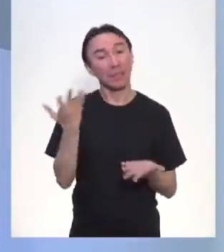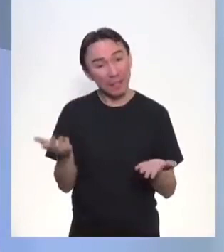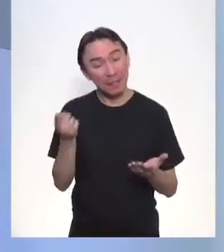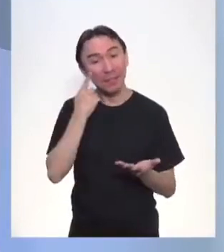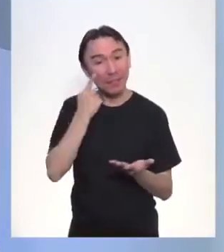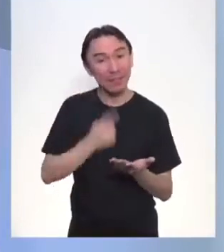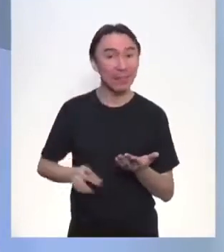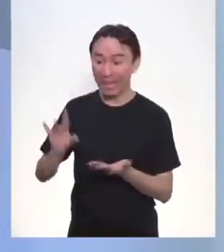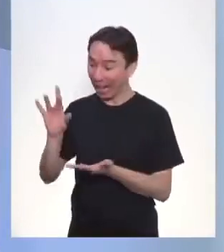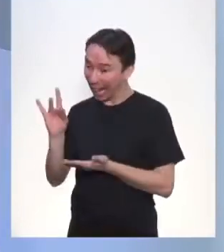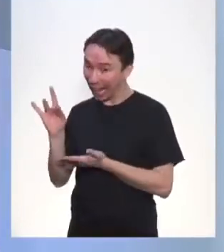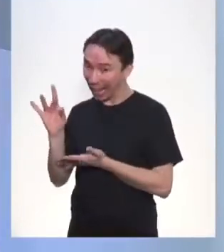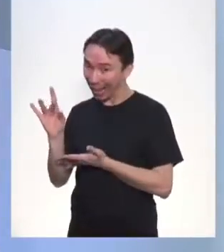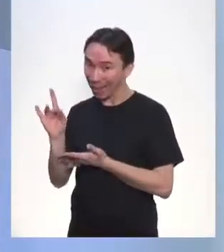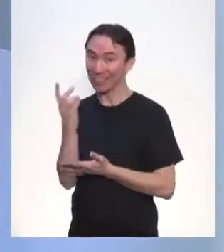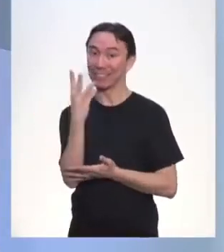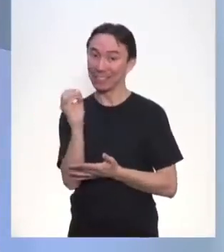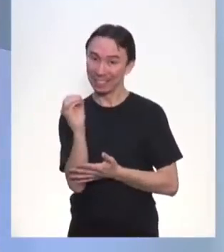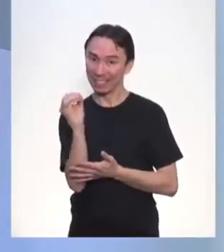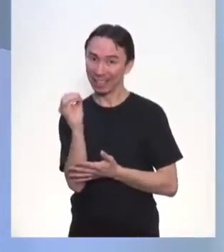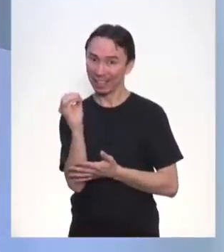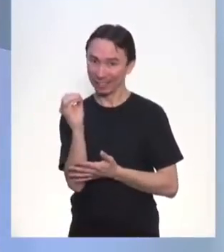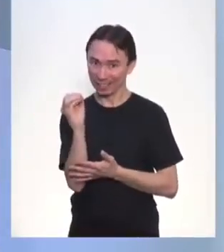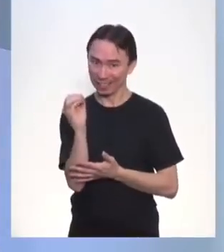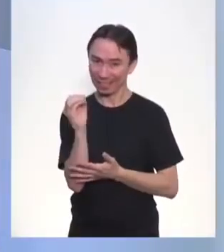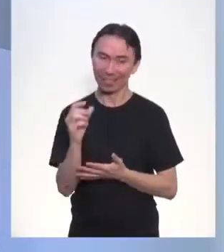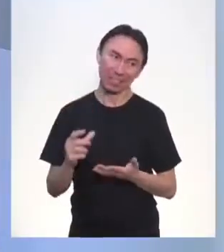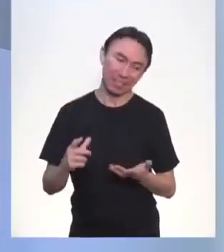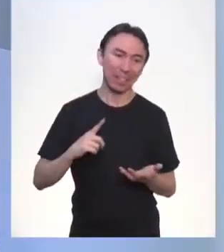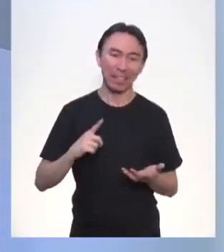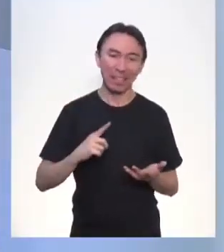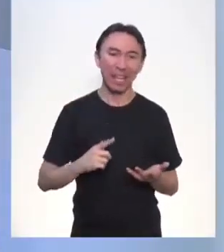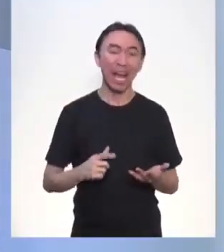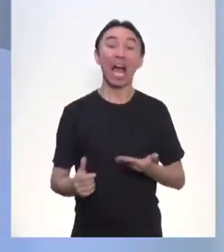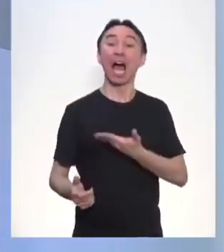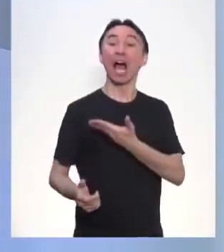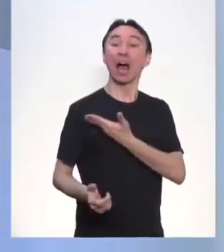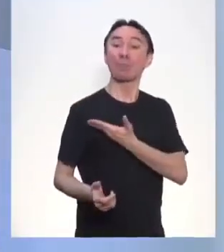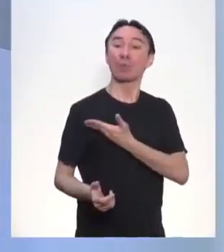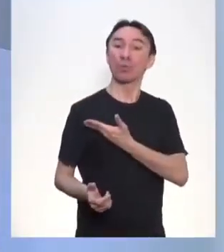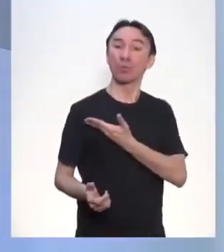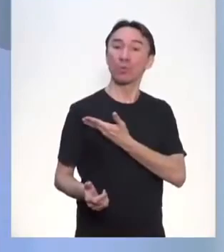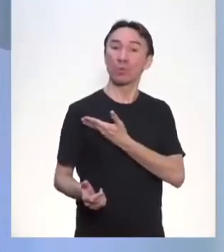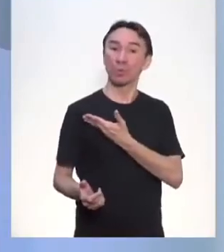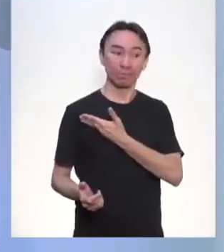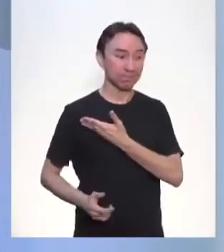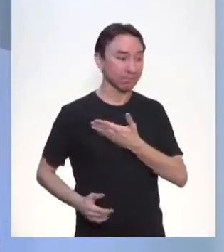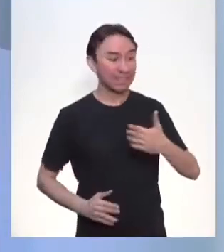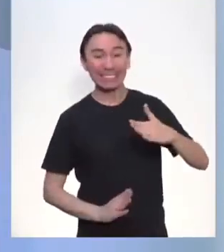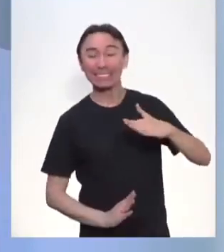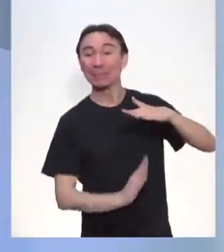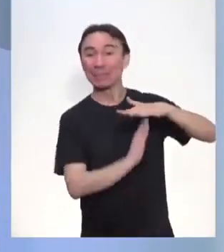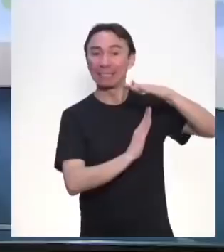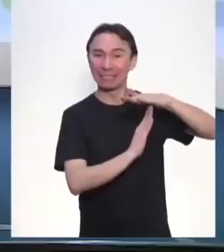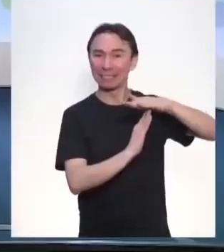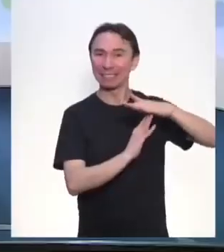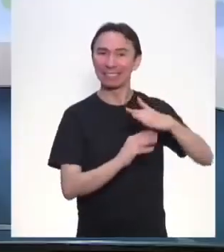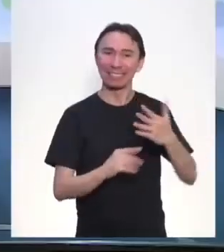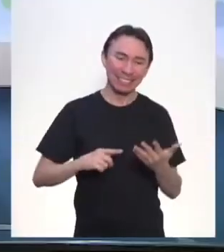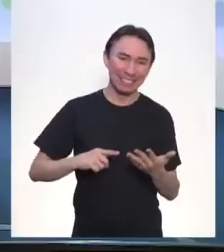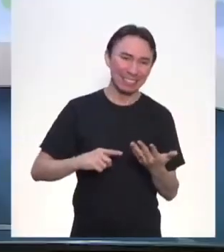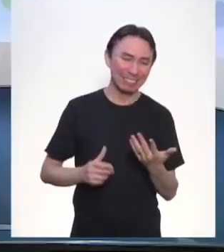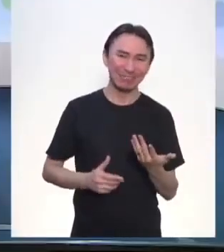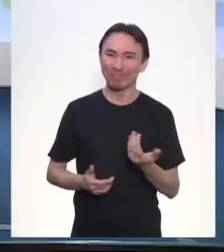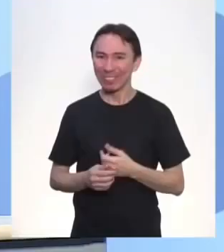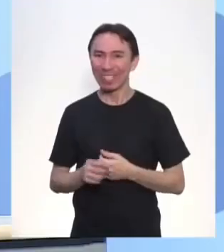máximo, vamos colocar aí, digamos assim, um múltiplo que seja comum. Acho que eu já dei até a dica,